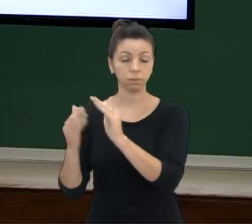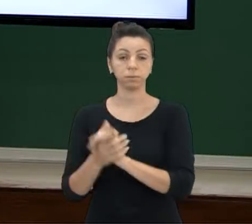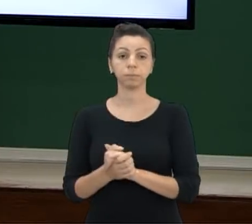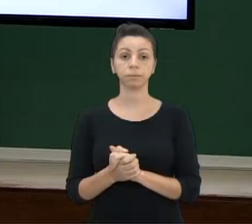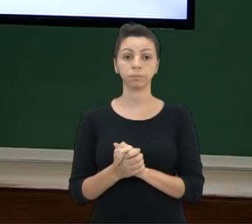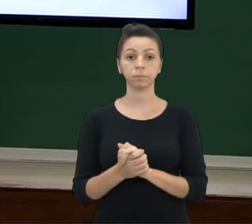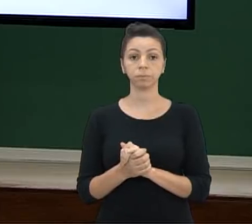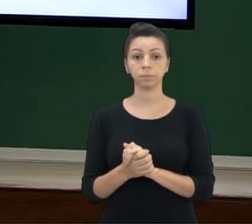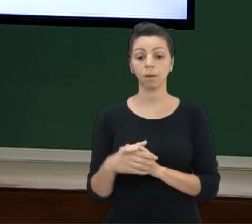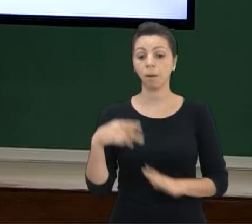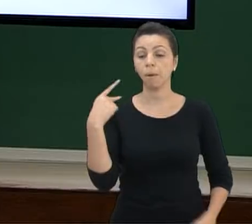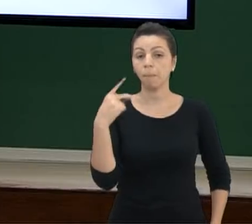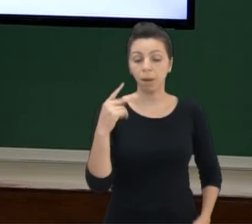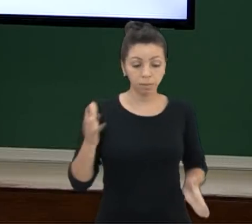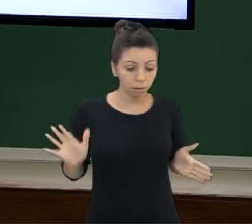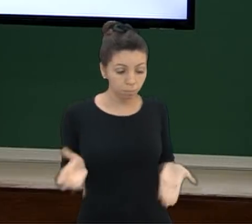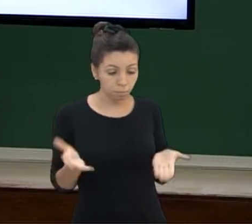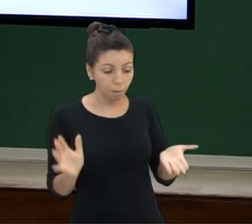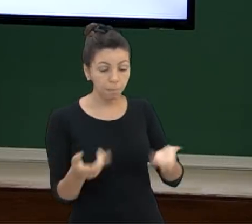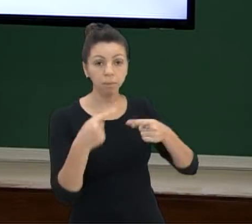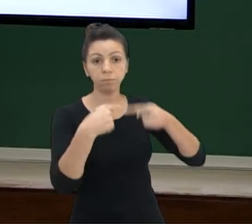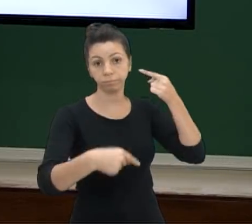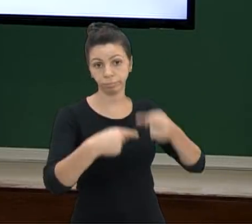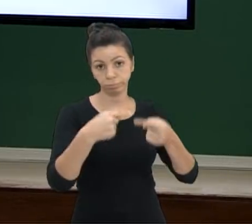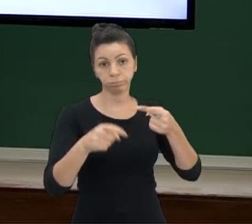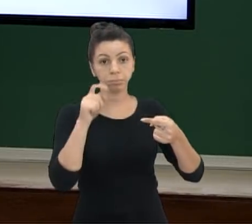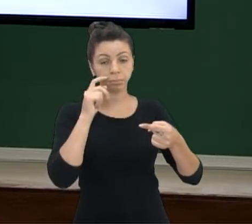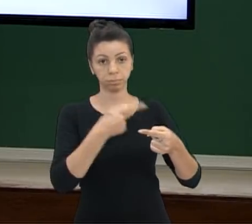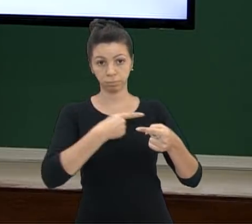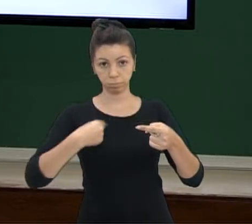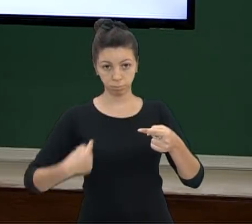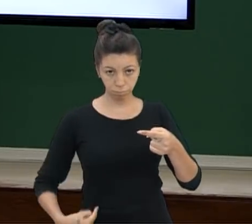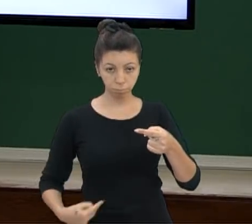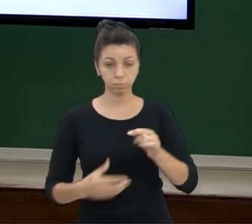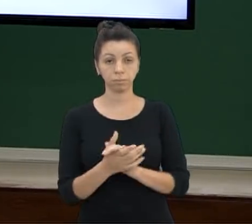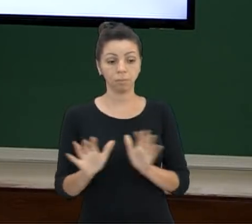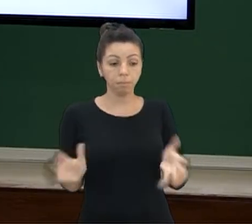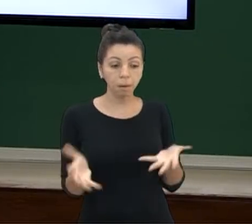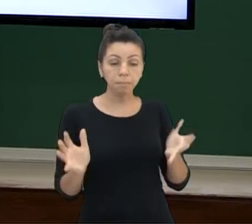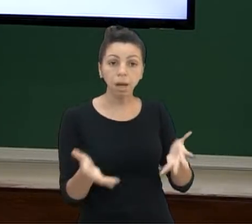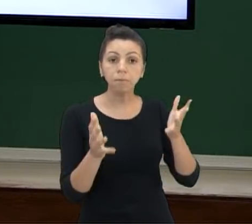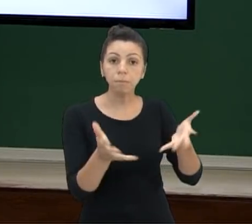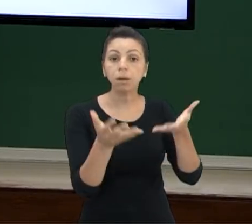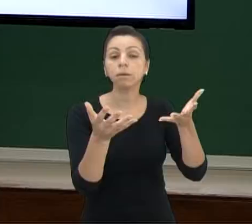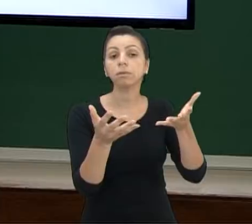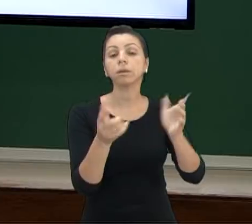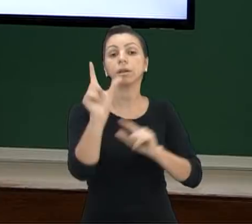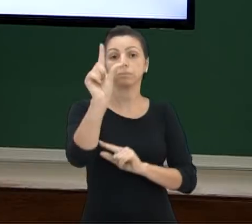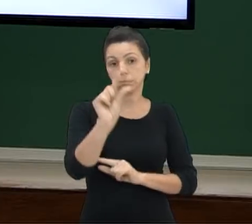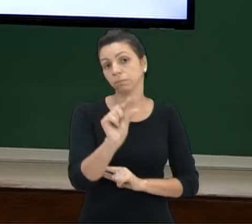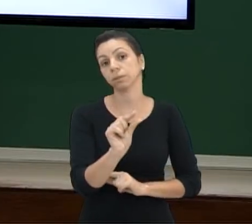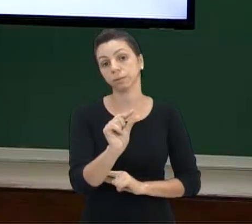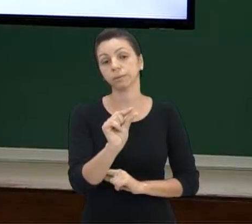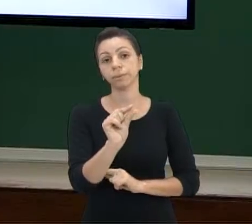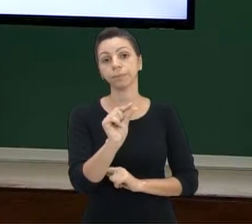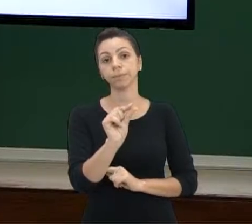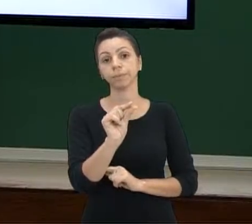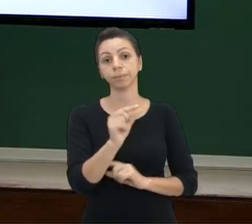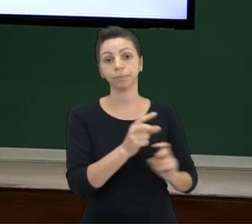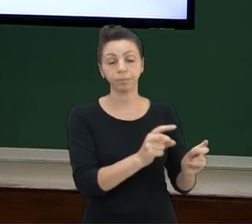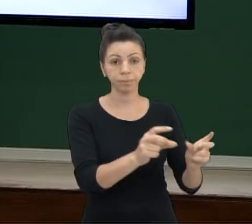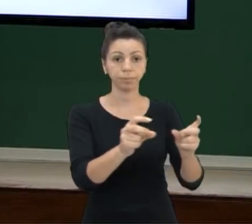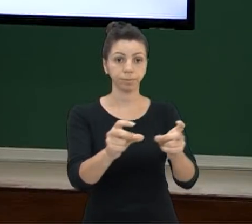política de incentivo à importação de produtos chineses, produtos de baixo custo, produtos destinados ao